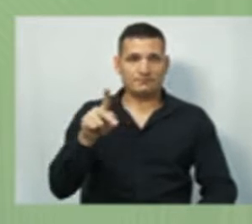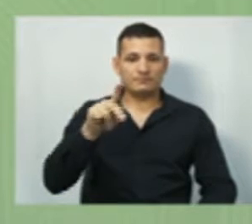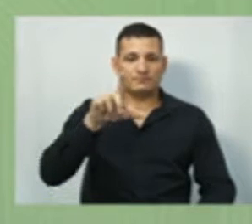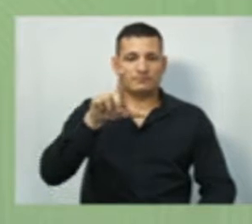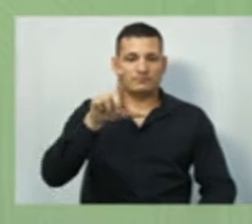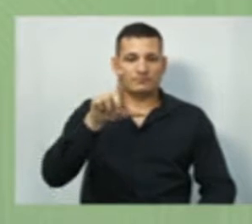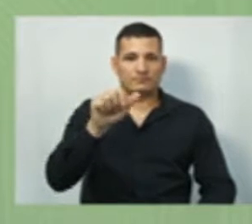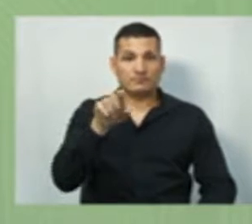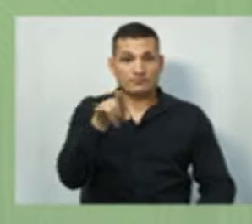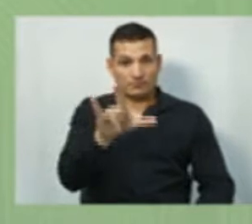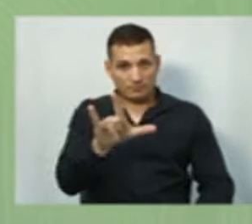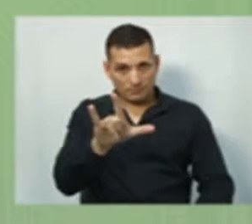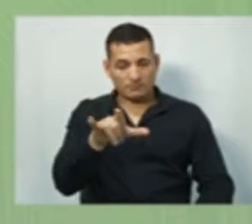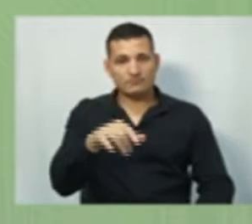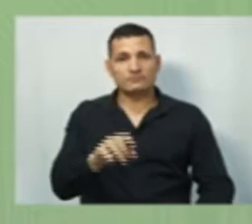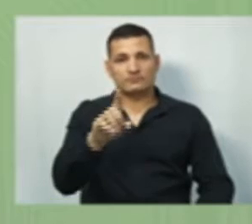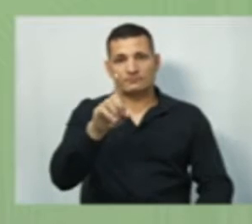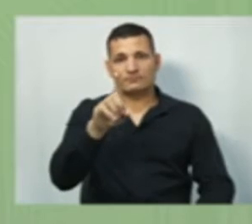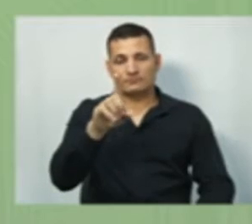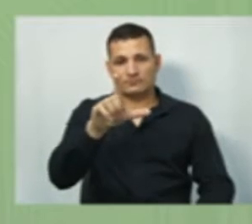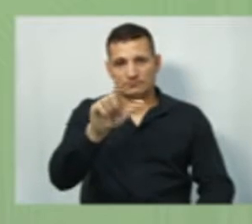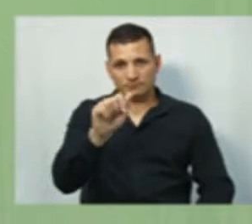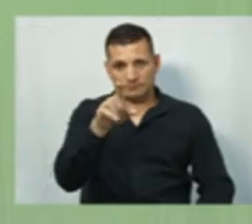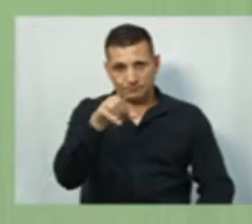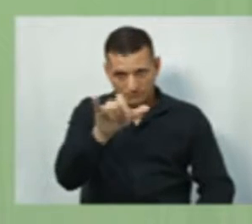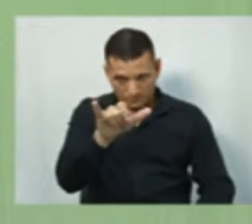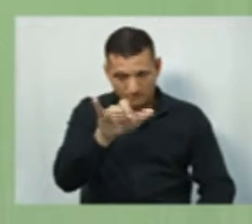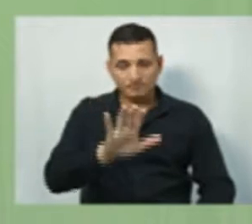Nessa nossa disciplina, nós vamos